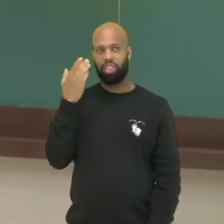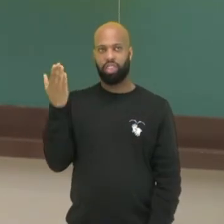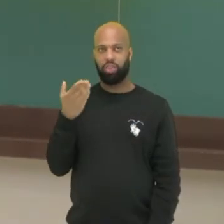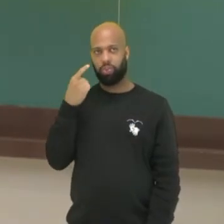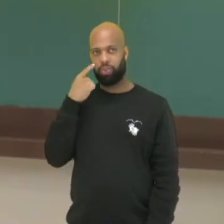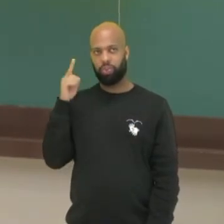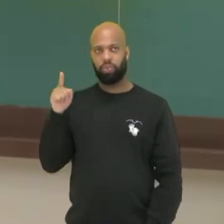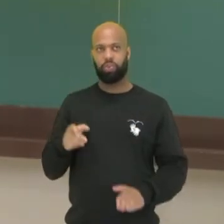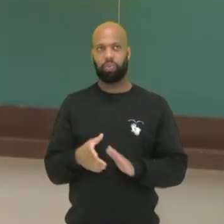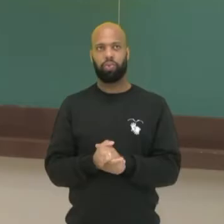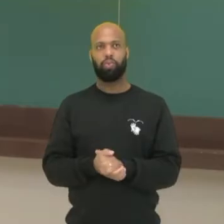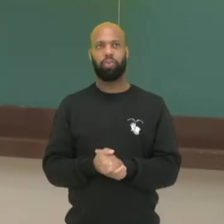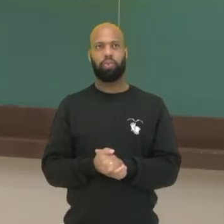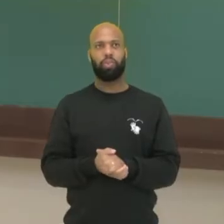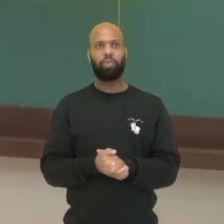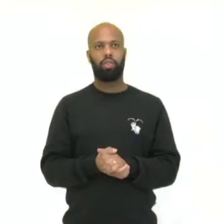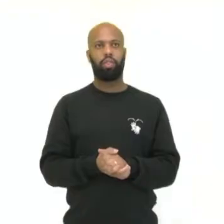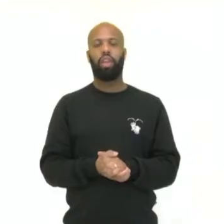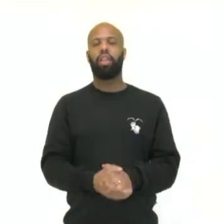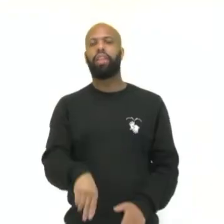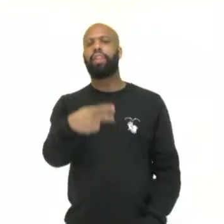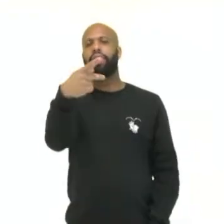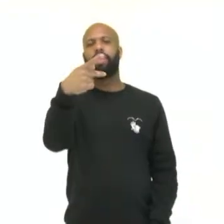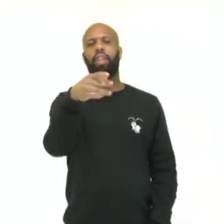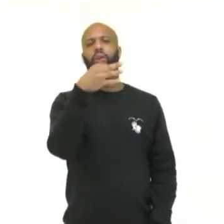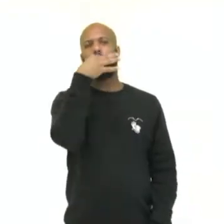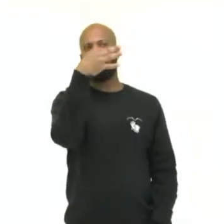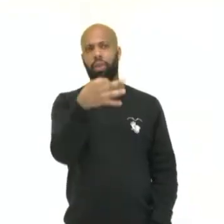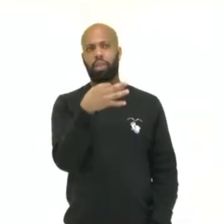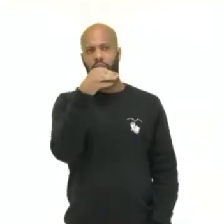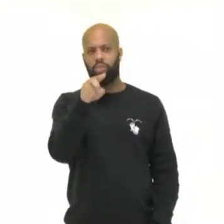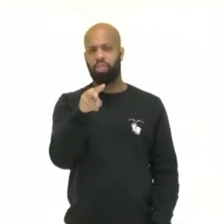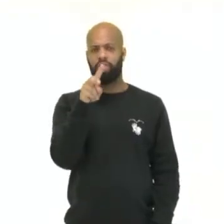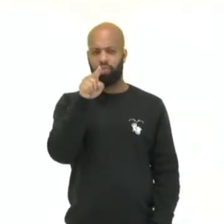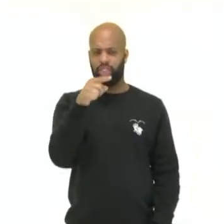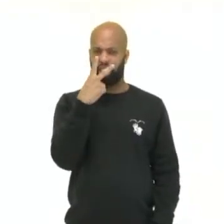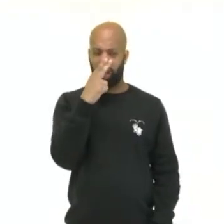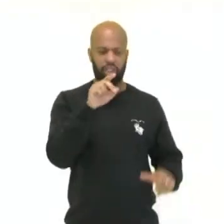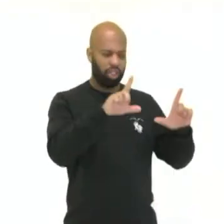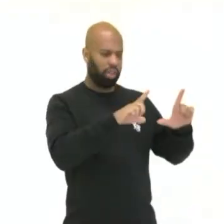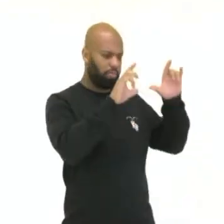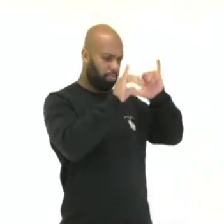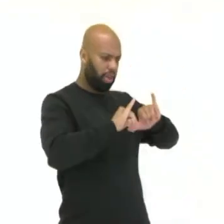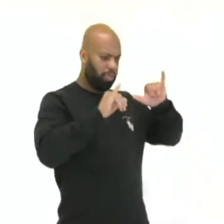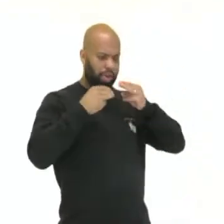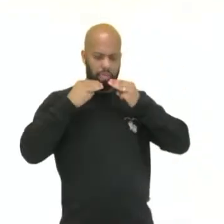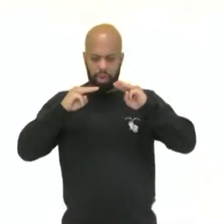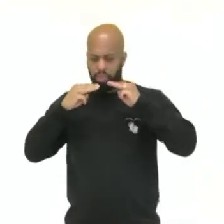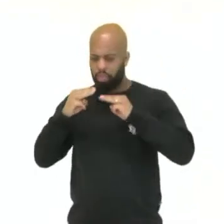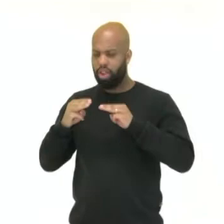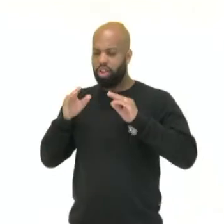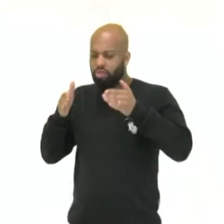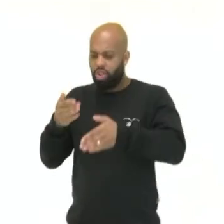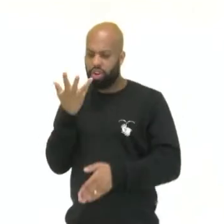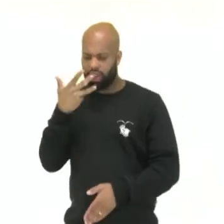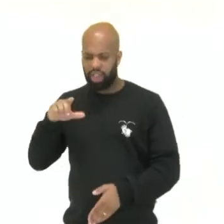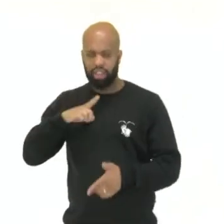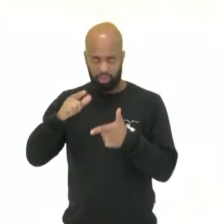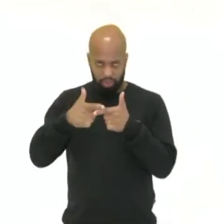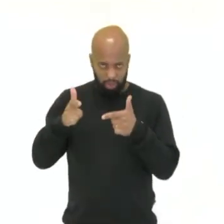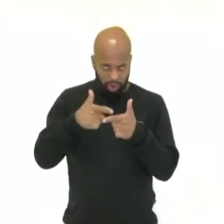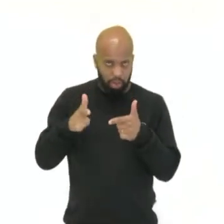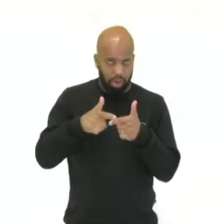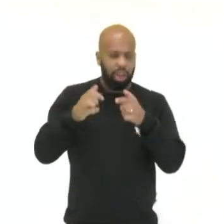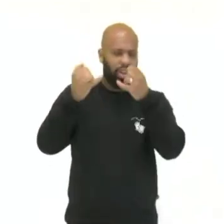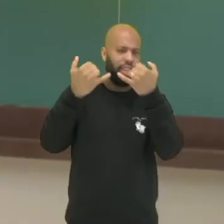ali. Na sua opinião, a publicidade dirigida à criança traz problemas a elas? Justifique sua